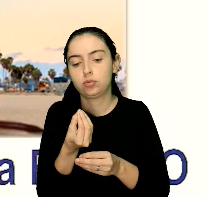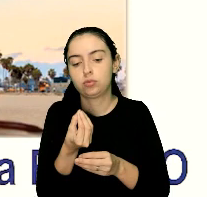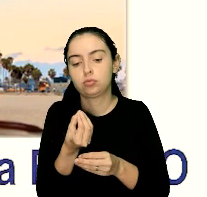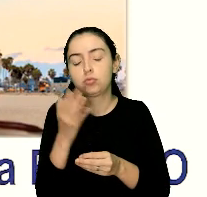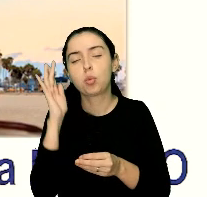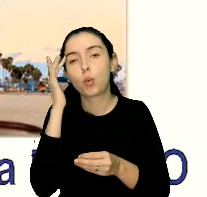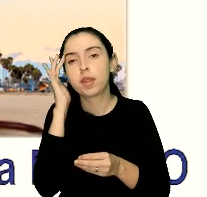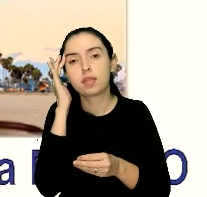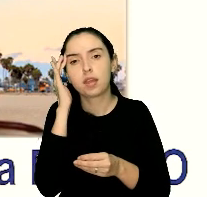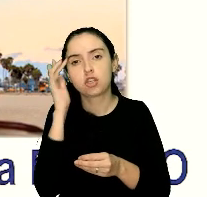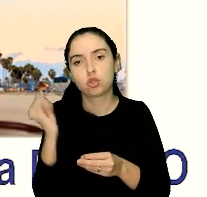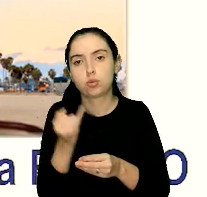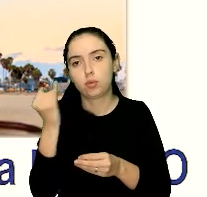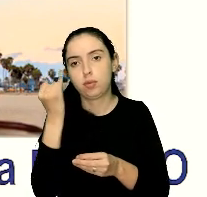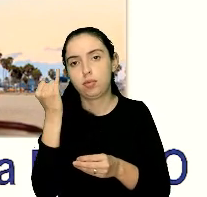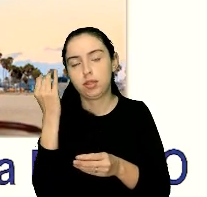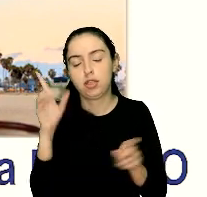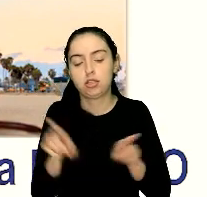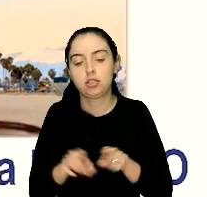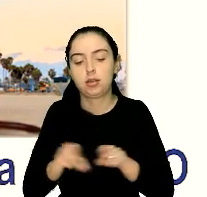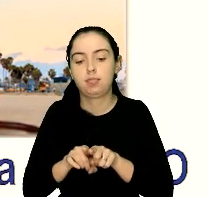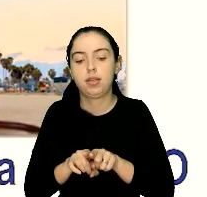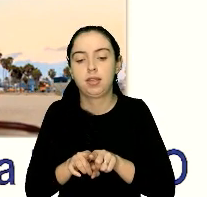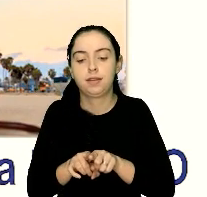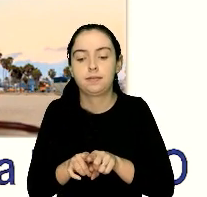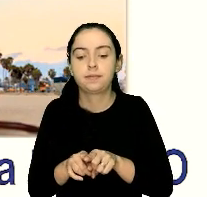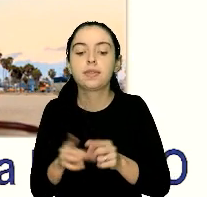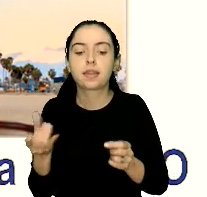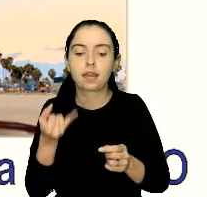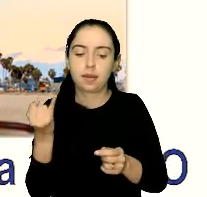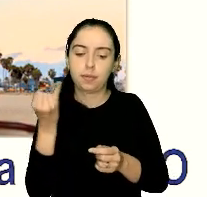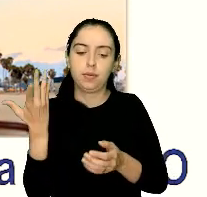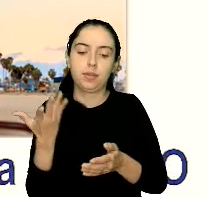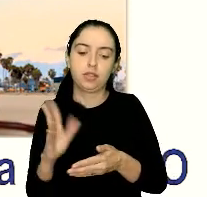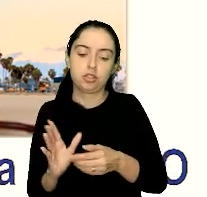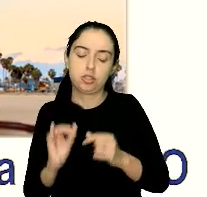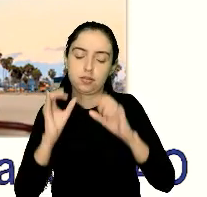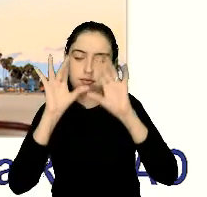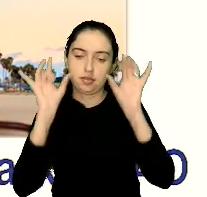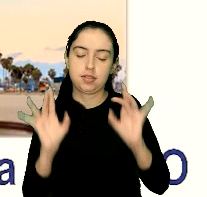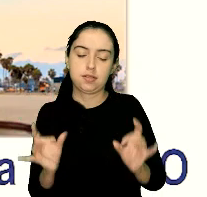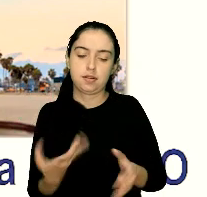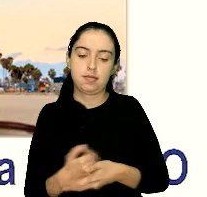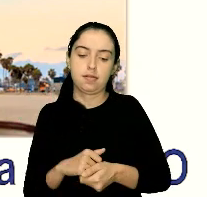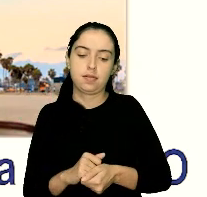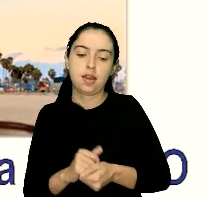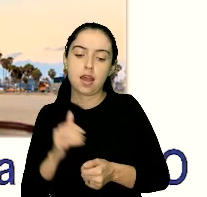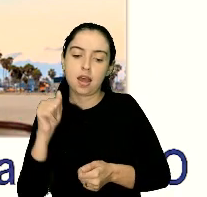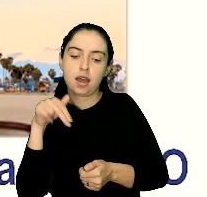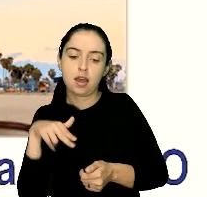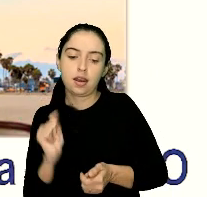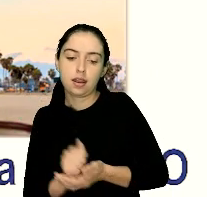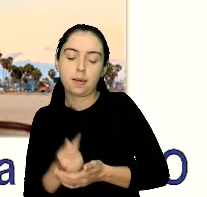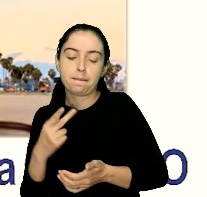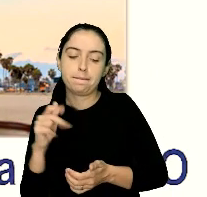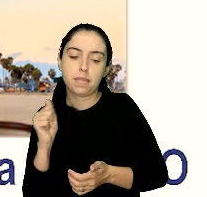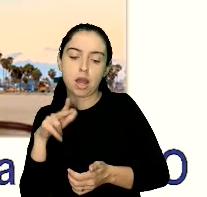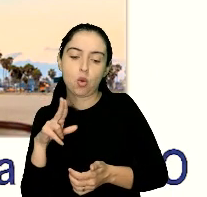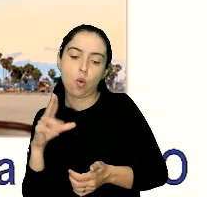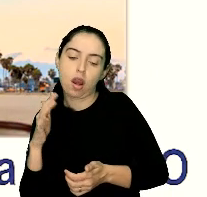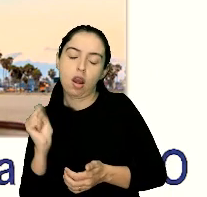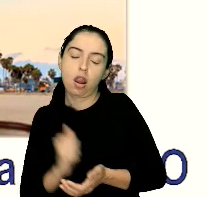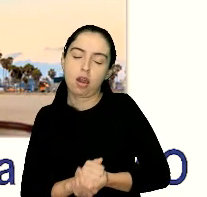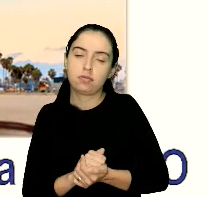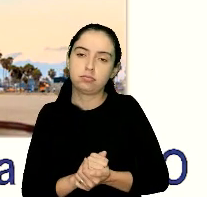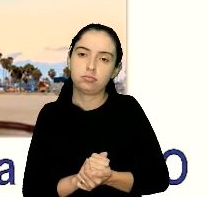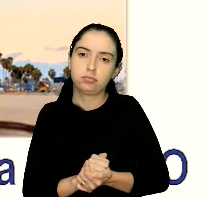como importante também, que é relevante destacar. Ana Paula Marquezine